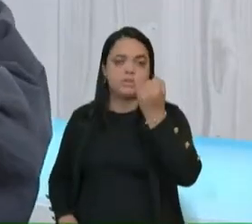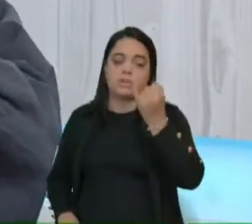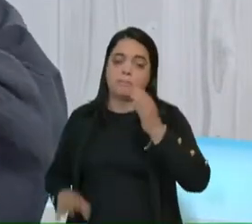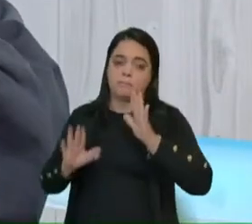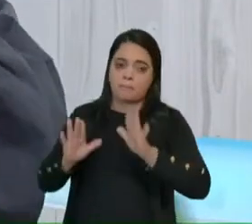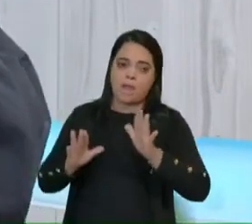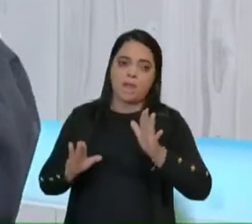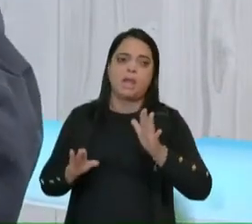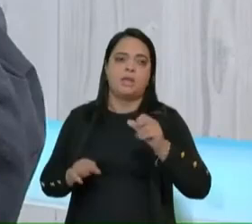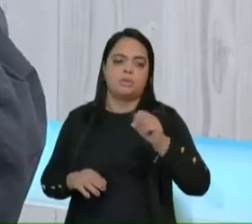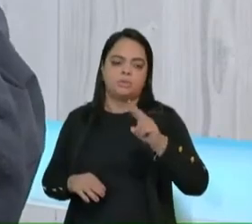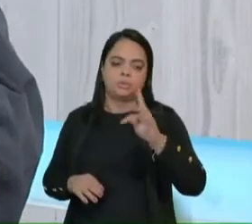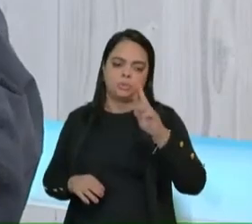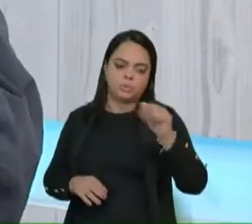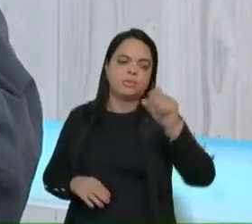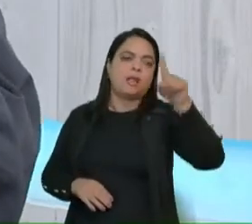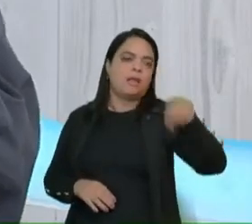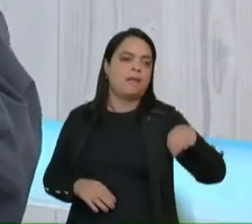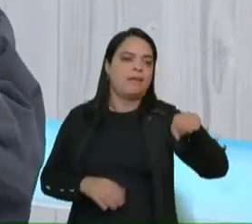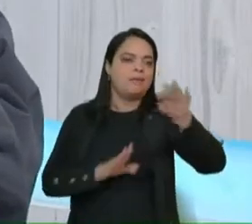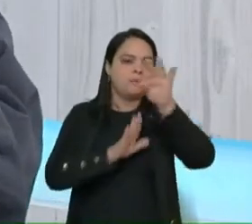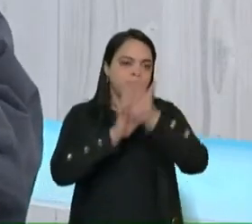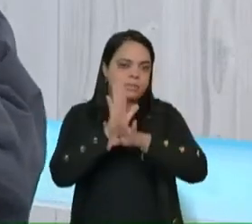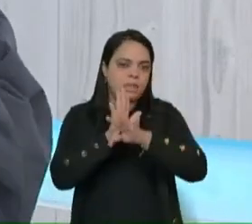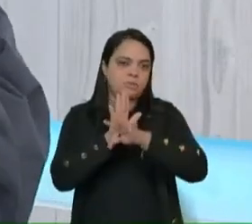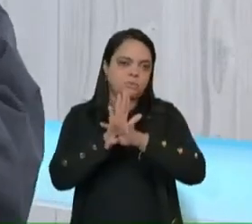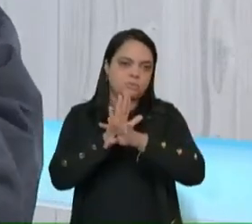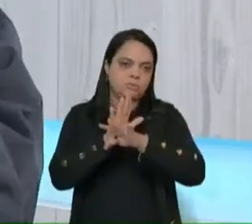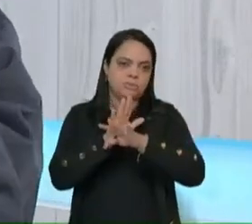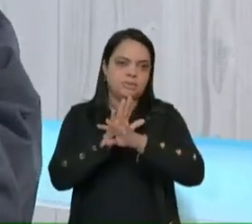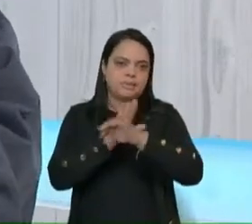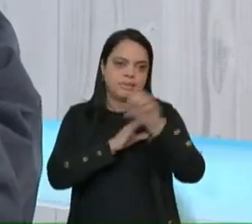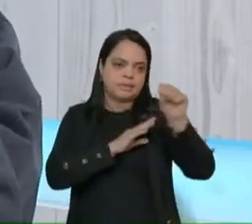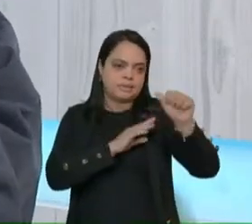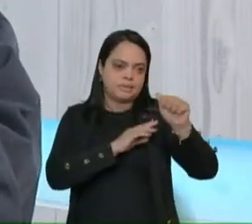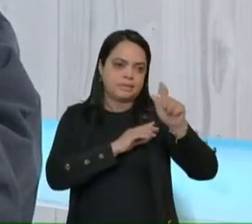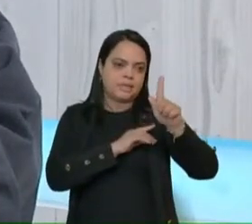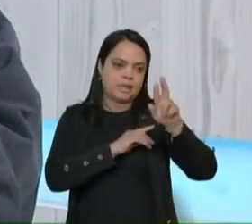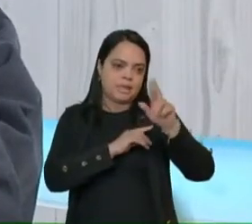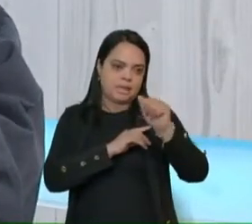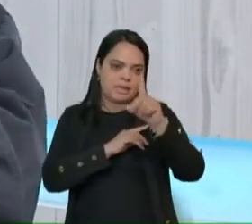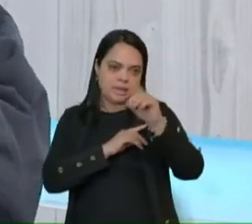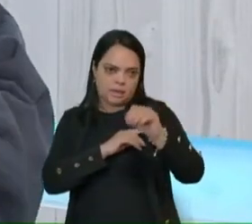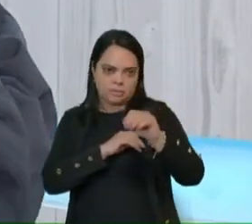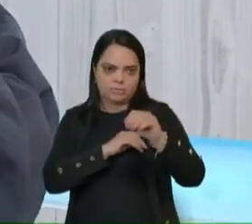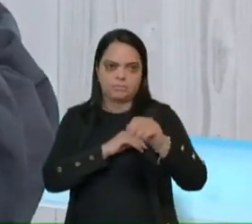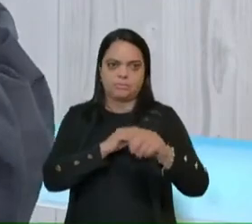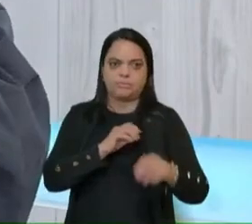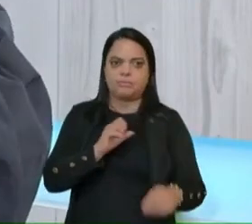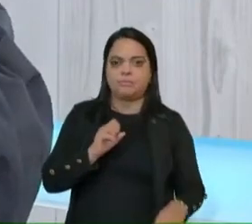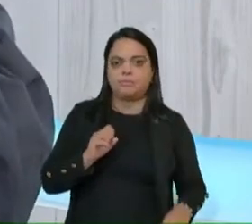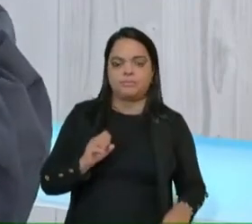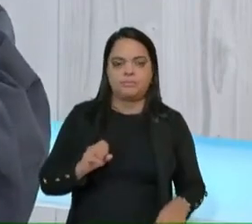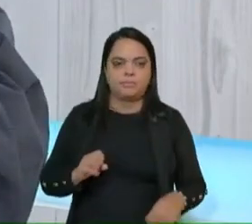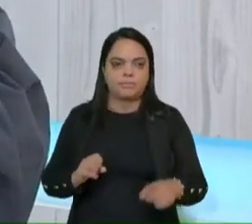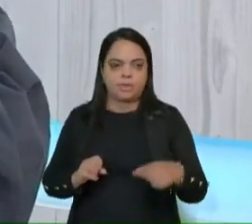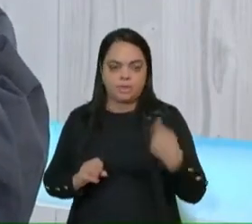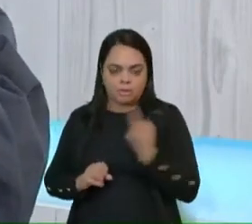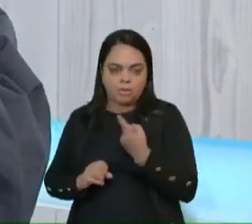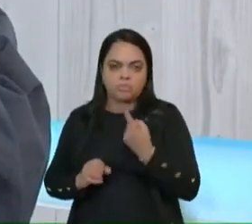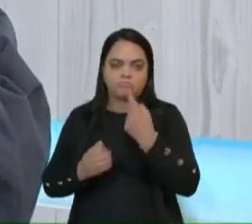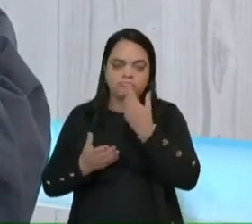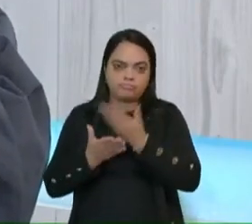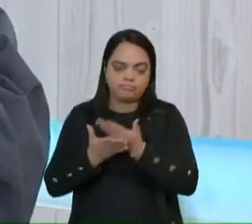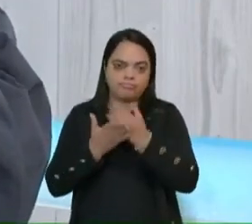sutras são esses textos sagrados que nós estudamos né mas uma coisa que eu gosto muito de